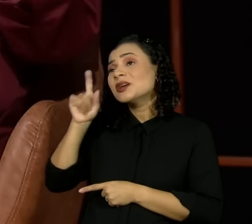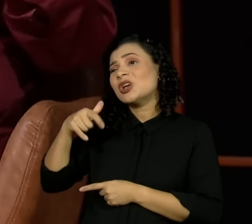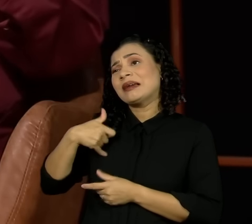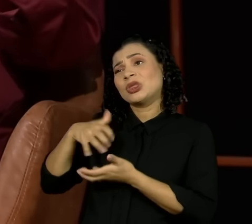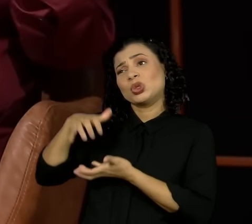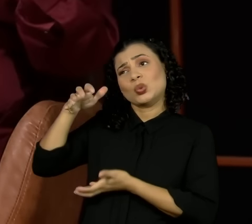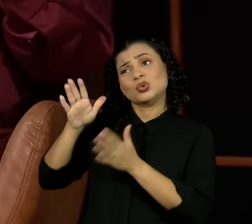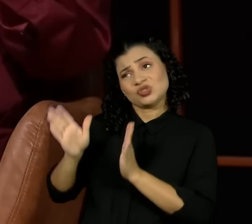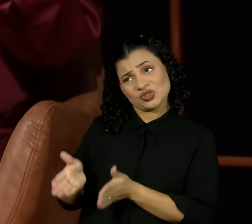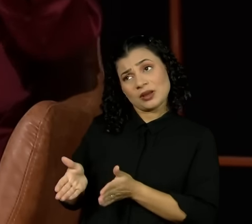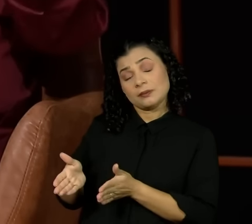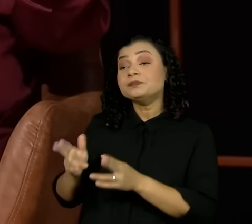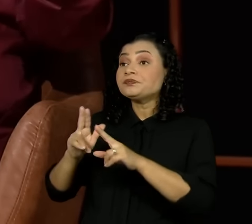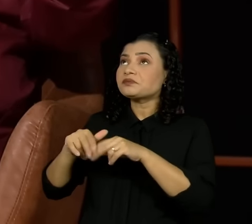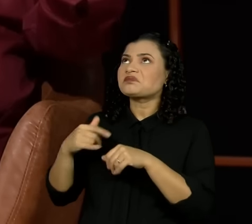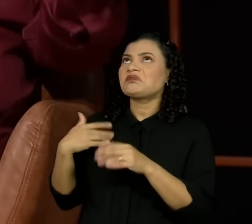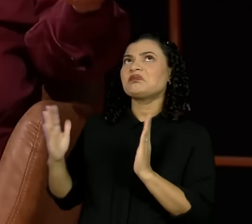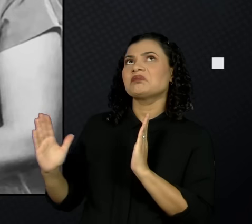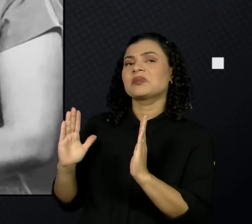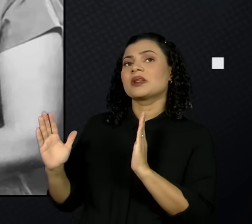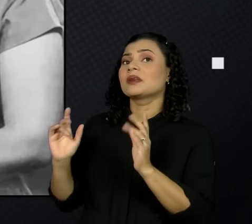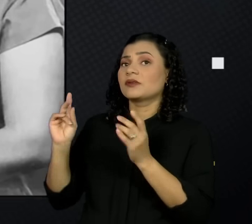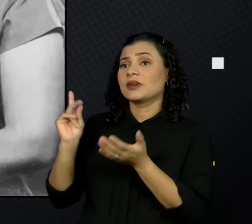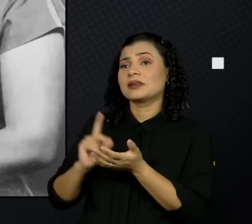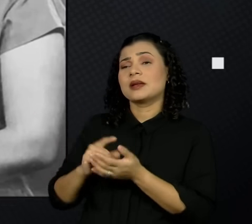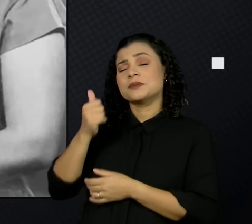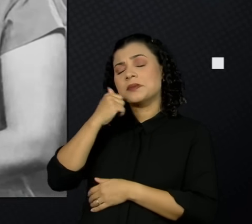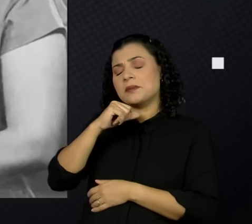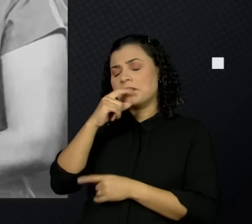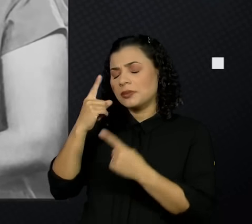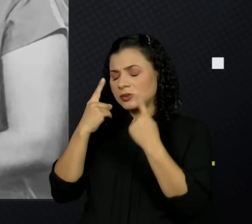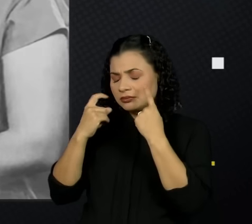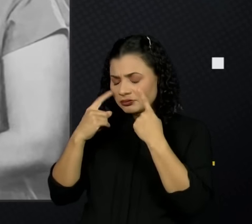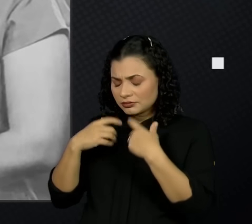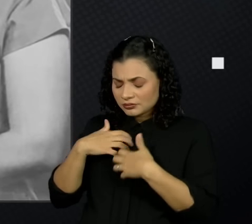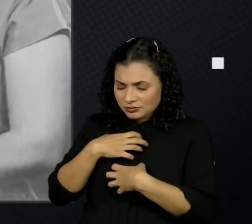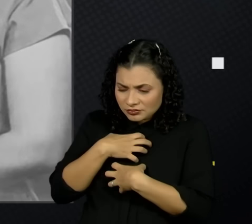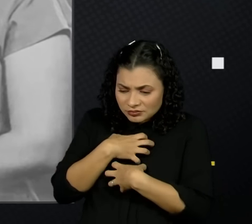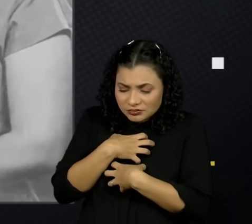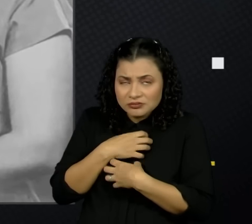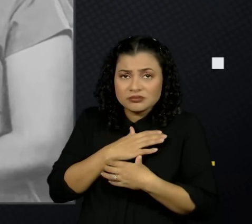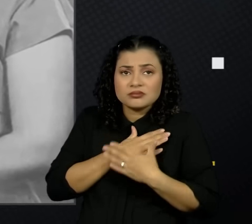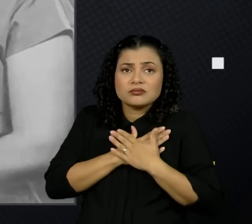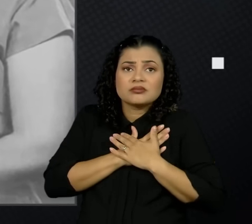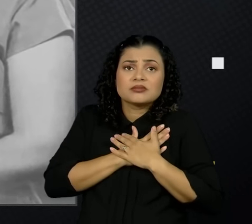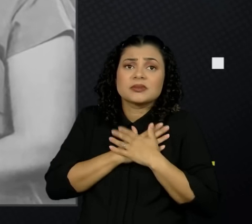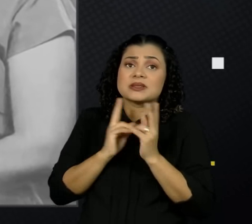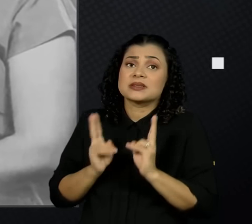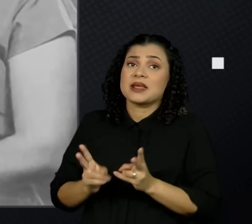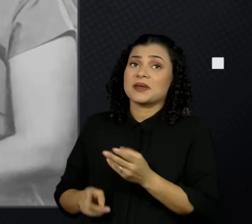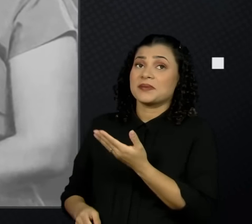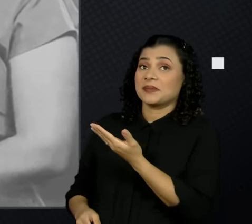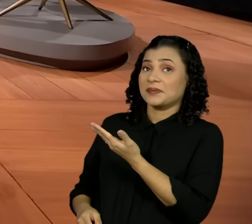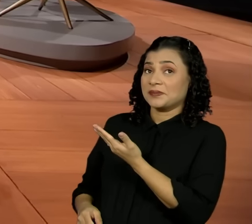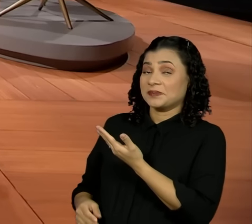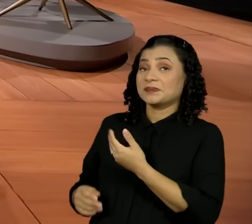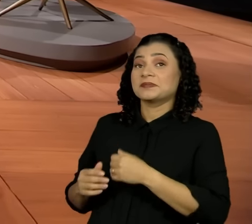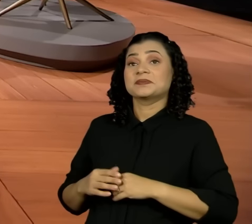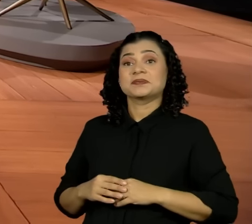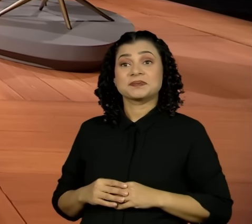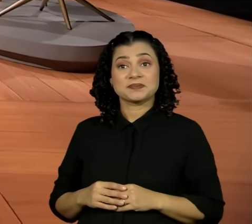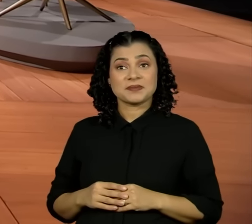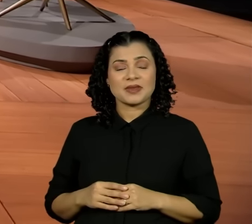nasci, provavelmente fui criado entre as lágrimas do luto da minha mãe, que a vida inteira falava no meu pai.